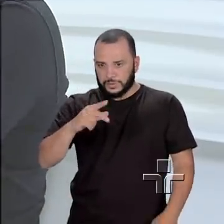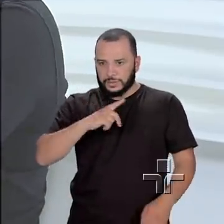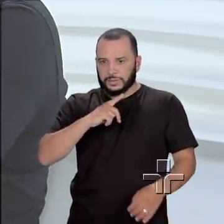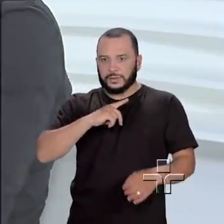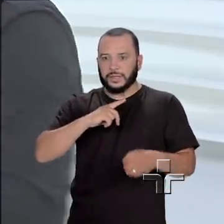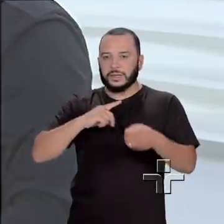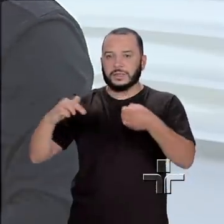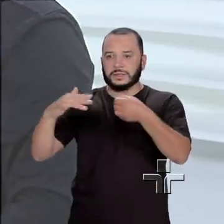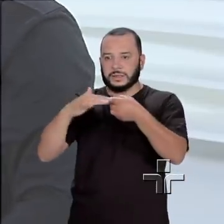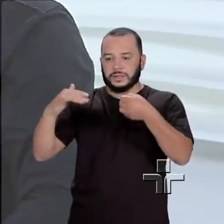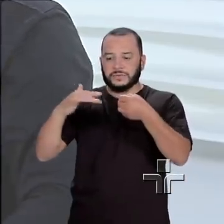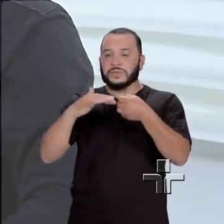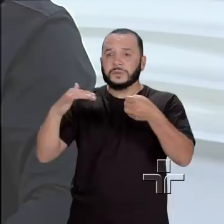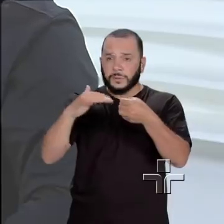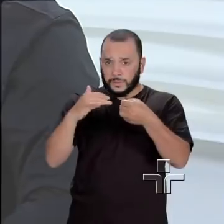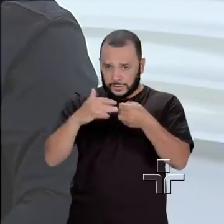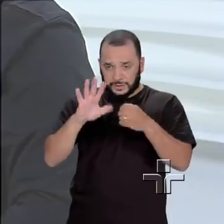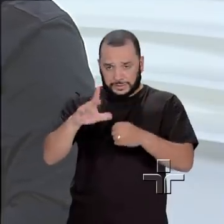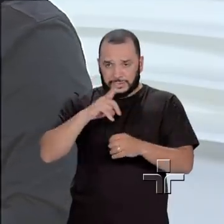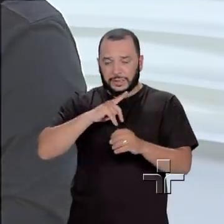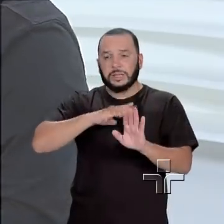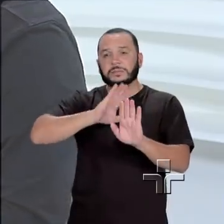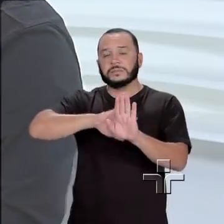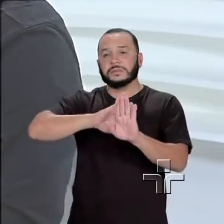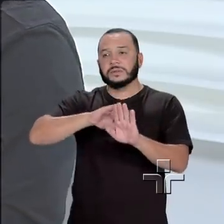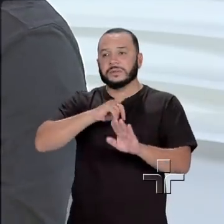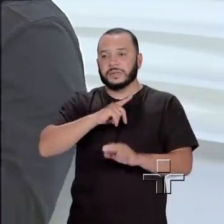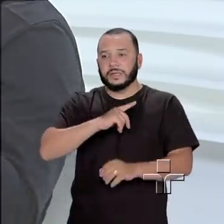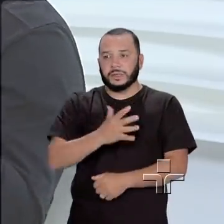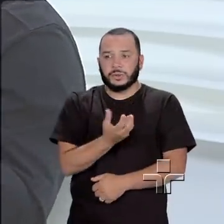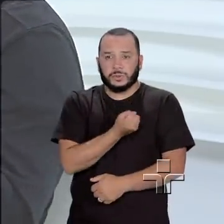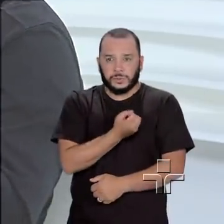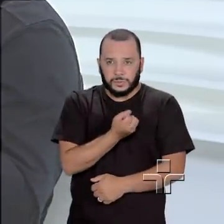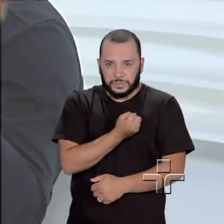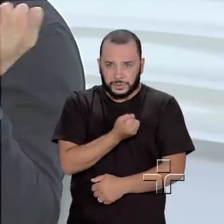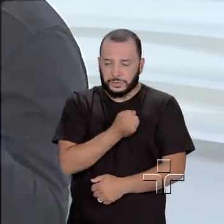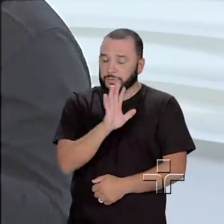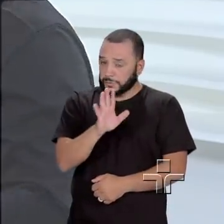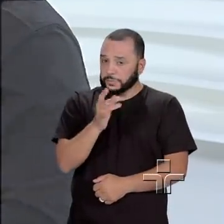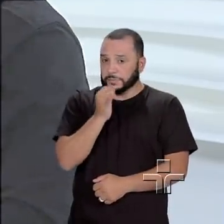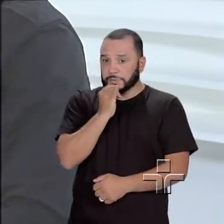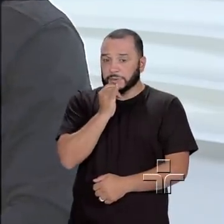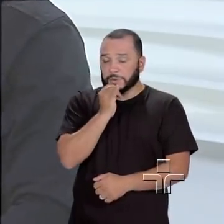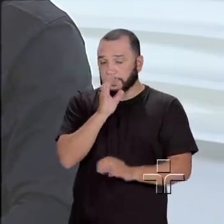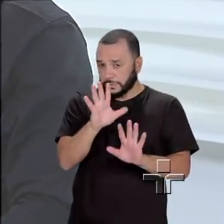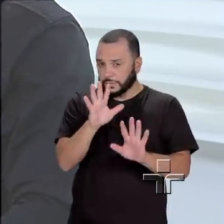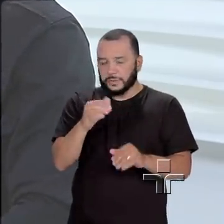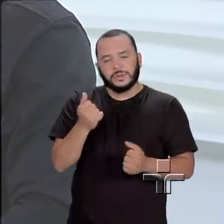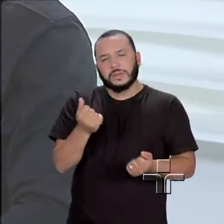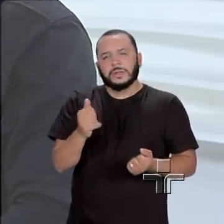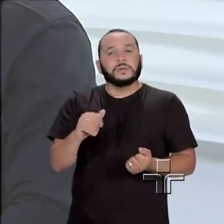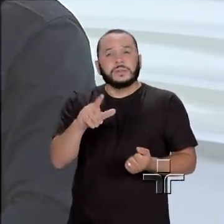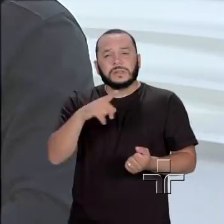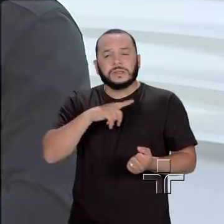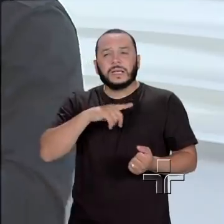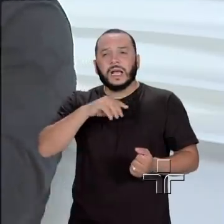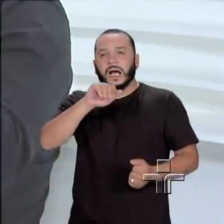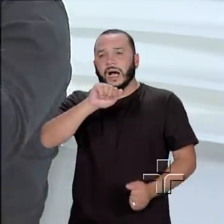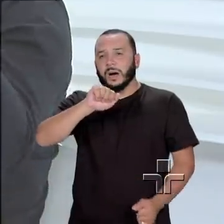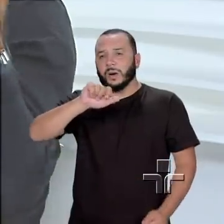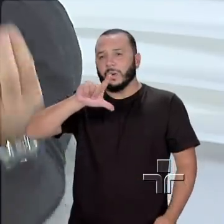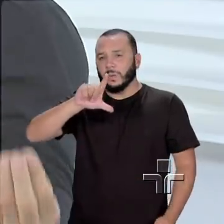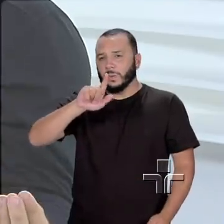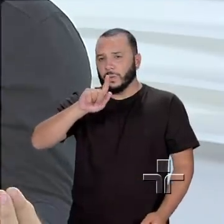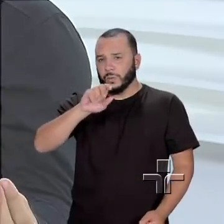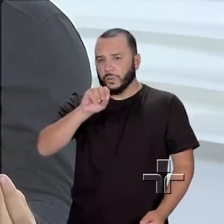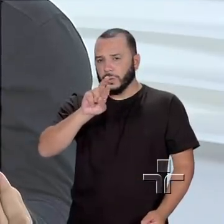dos programas, tem uma coisa que a gente chama algoritmos. Se a gente quiser falar amplamente para todo mundo entender, espécie de receitas de